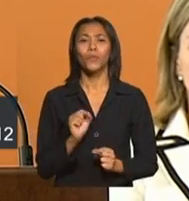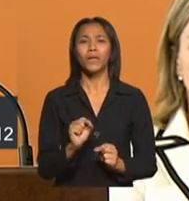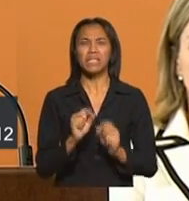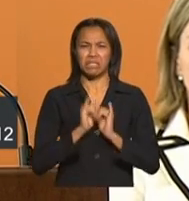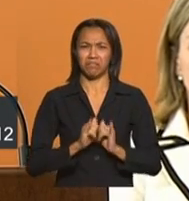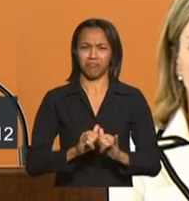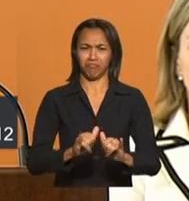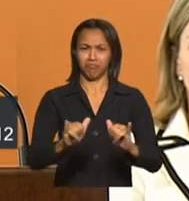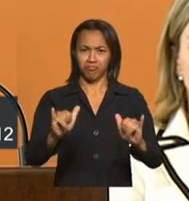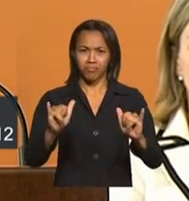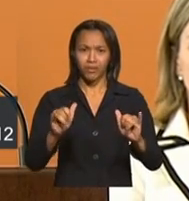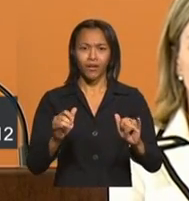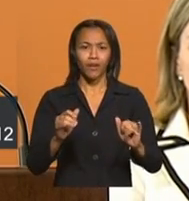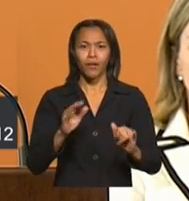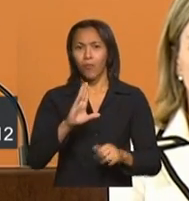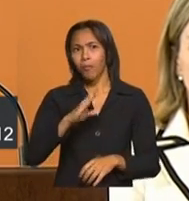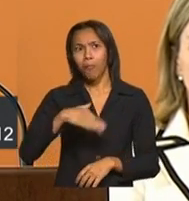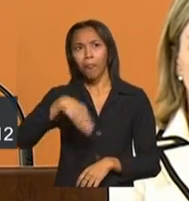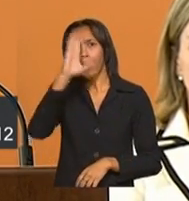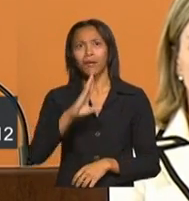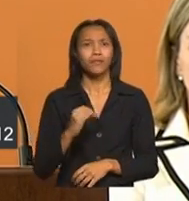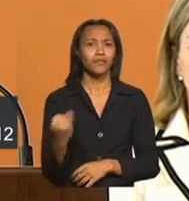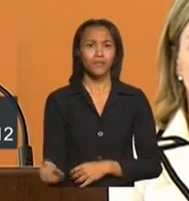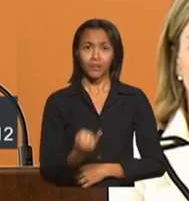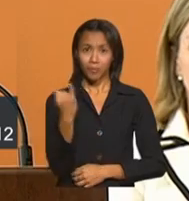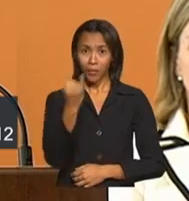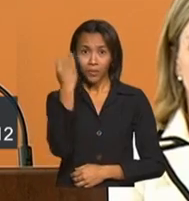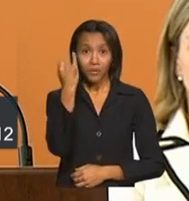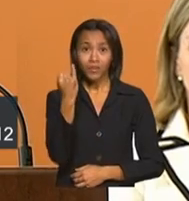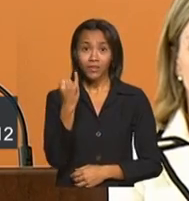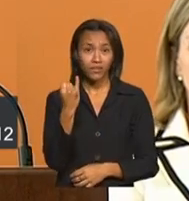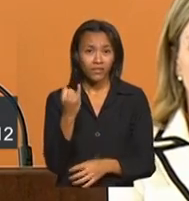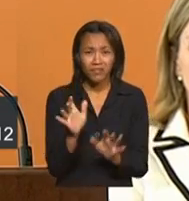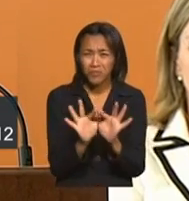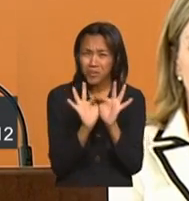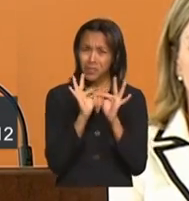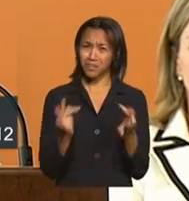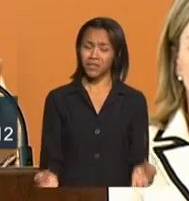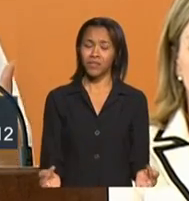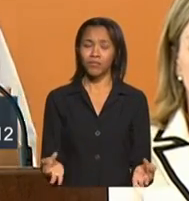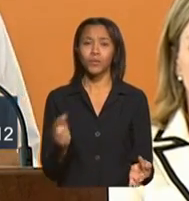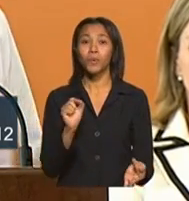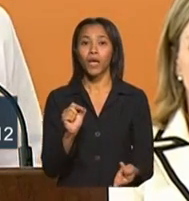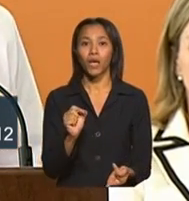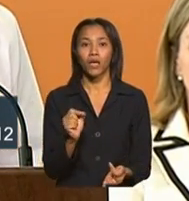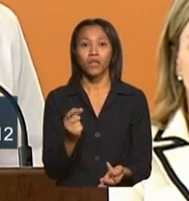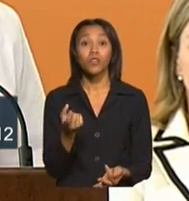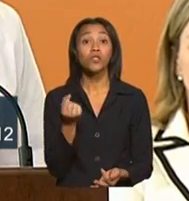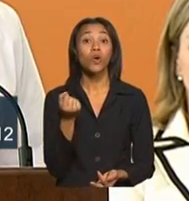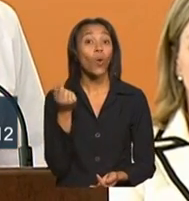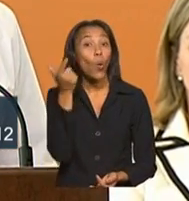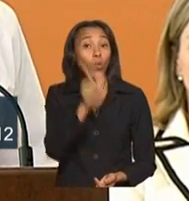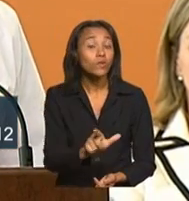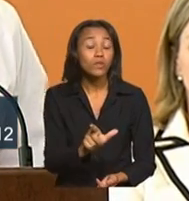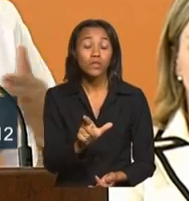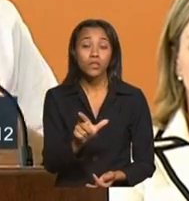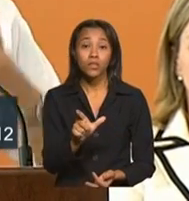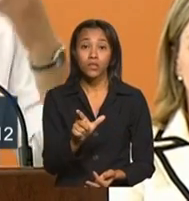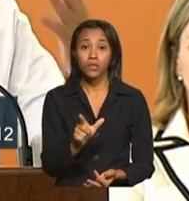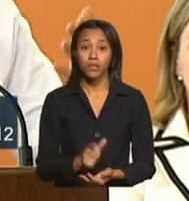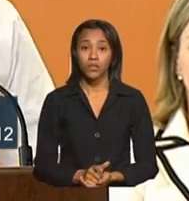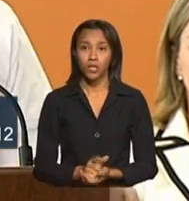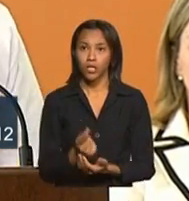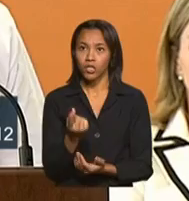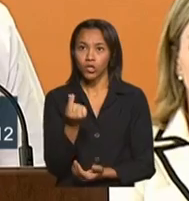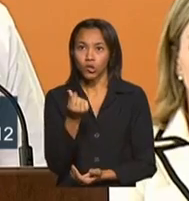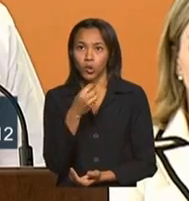pregar como sendo importante, pura e simplesmente, obter um ganho,